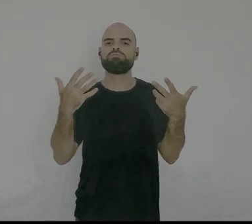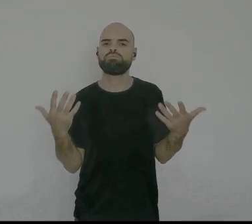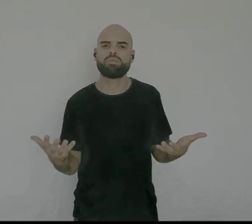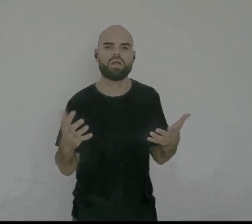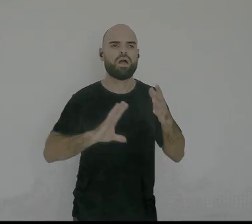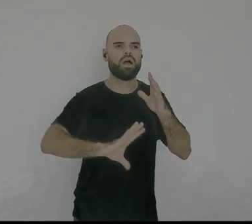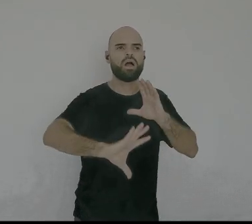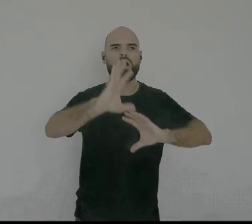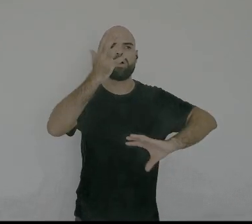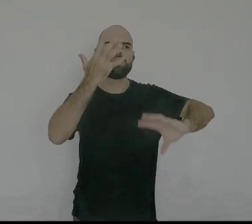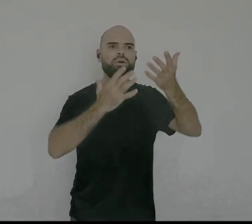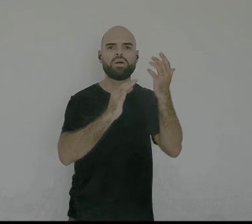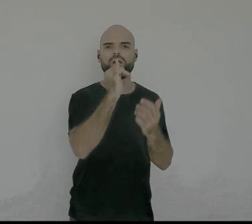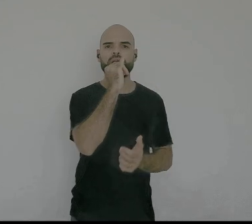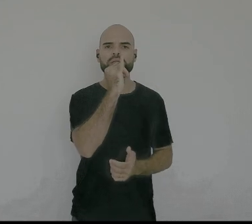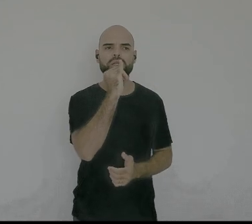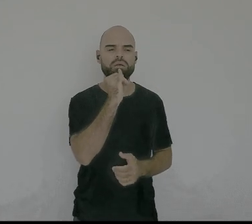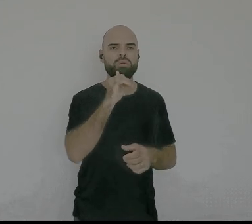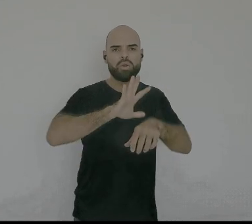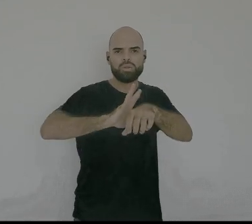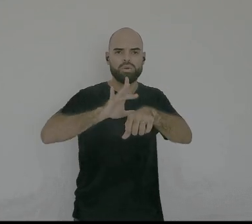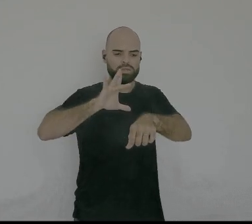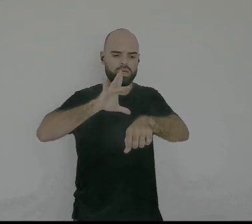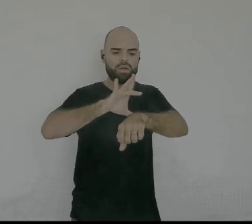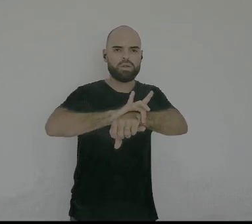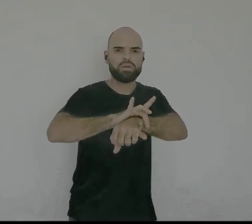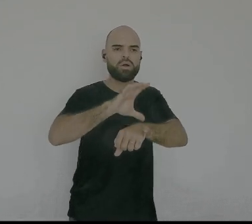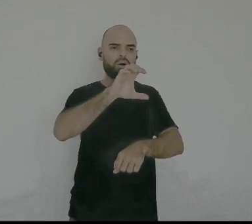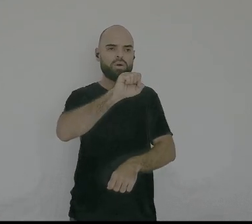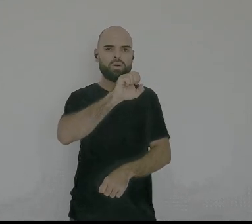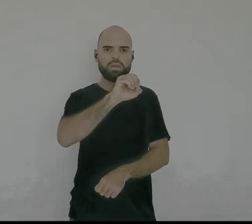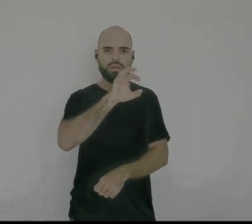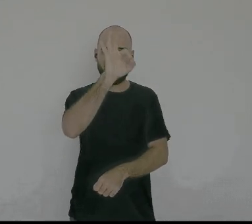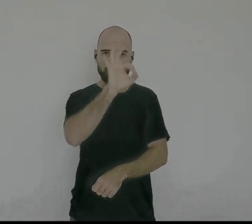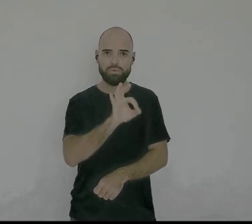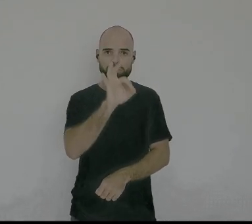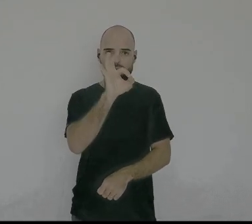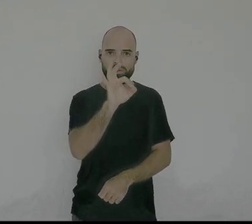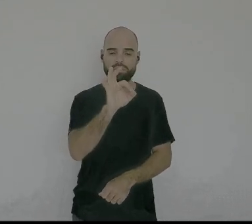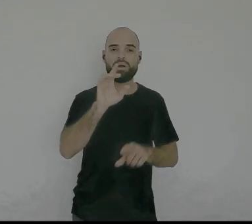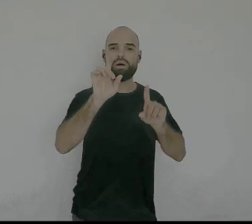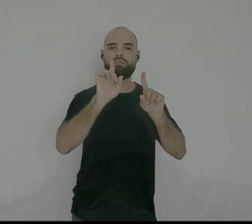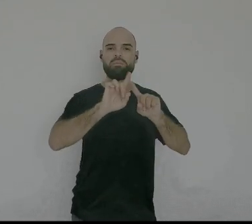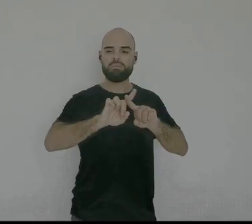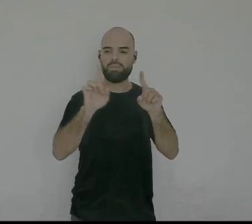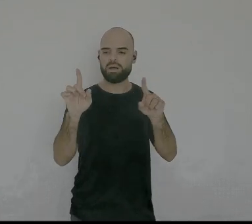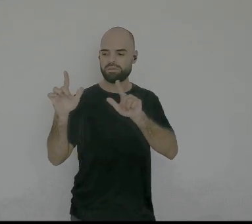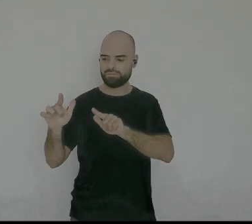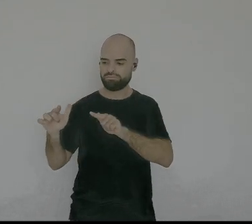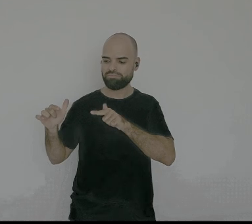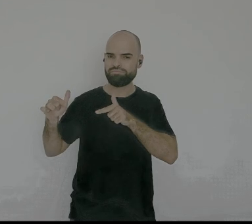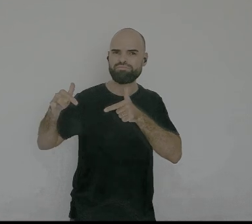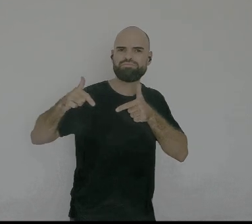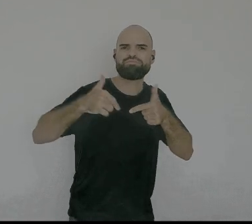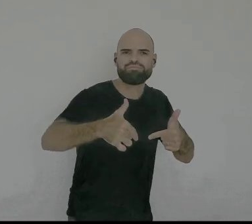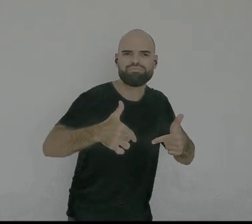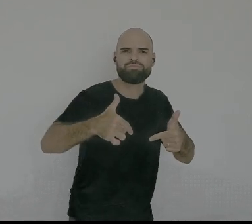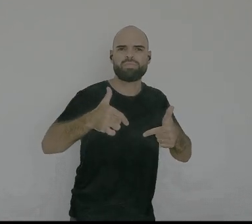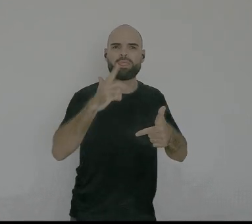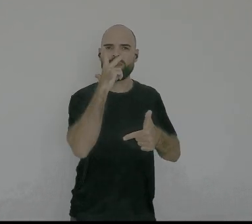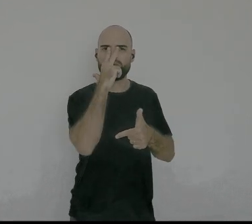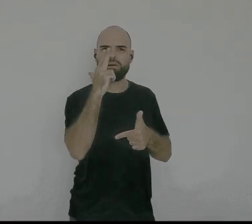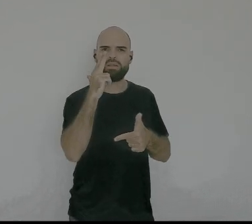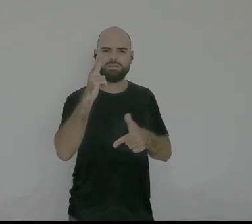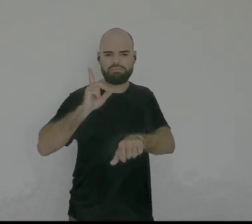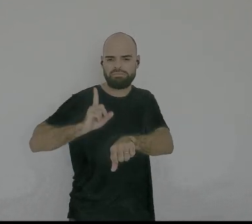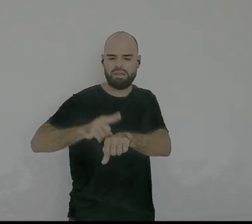a uma situação em que predominam 80% de condições crônicas com o